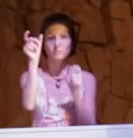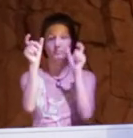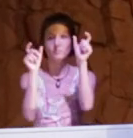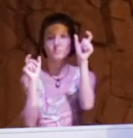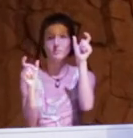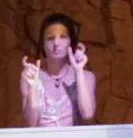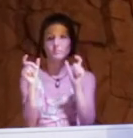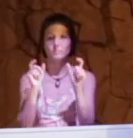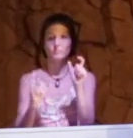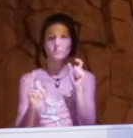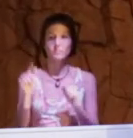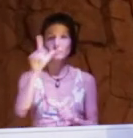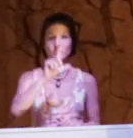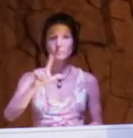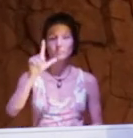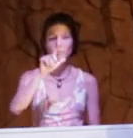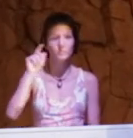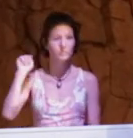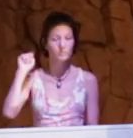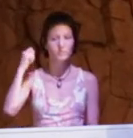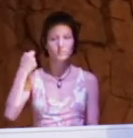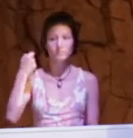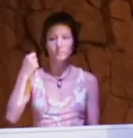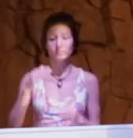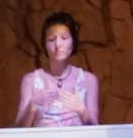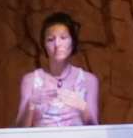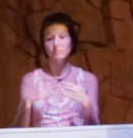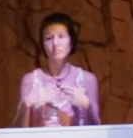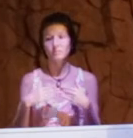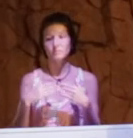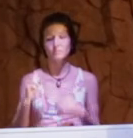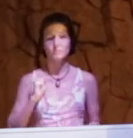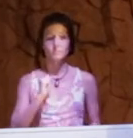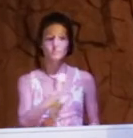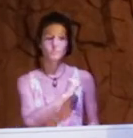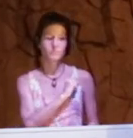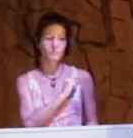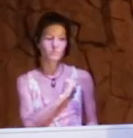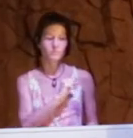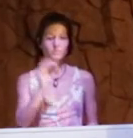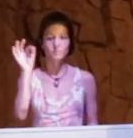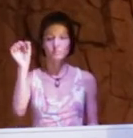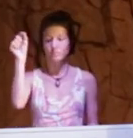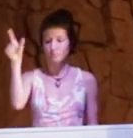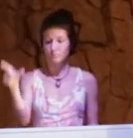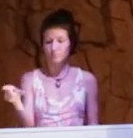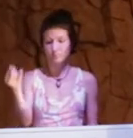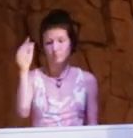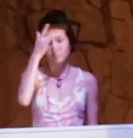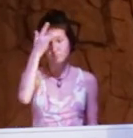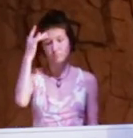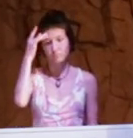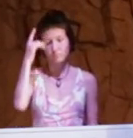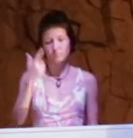que para ser literatura afro ou negro, esses escritores têm que ser negros, né? E falar também, de